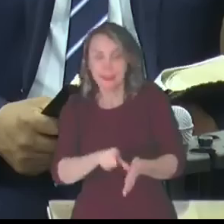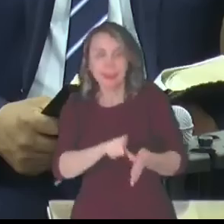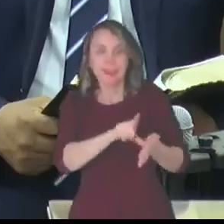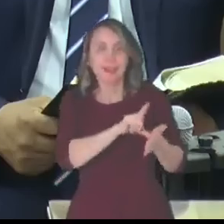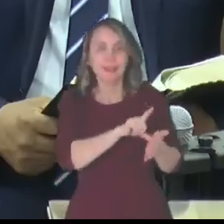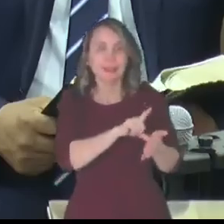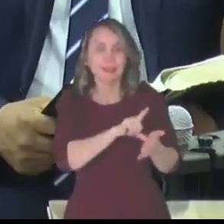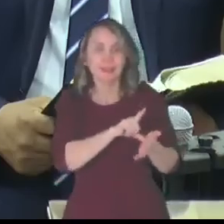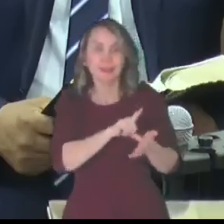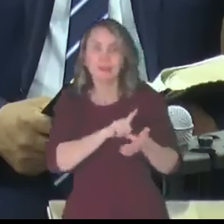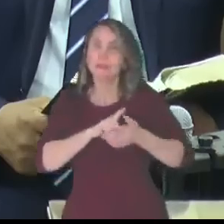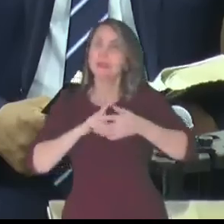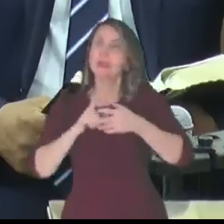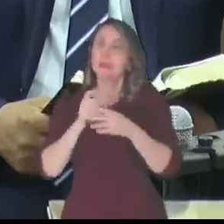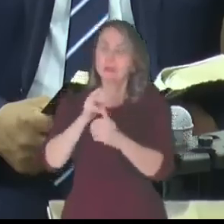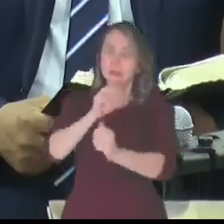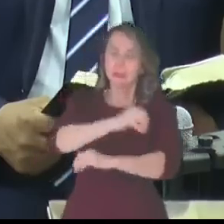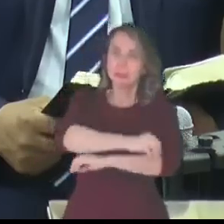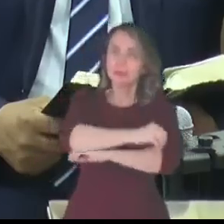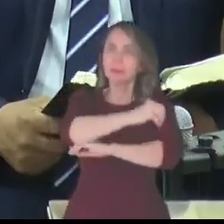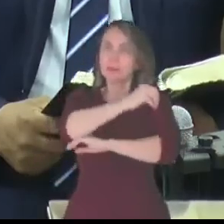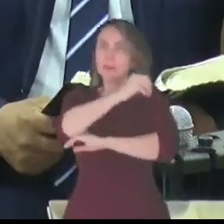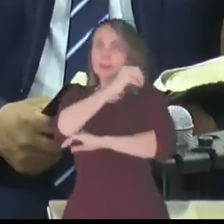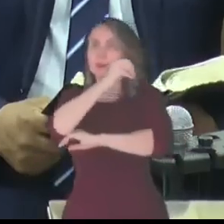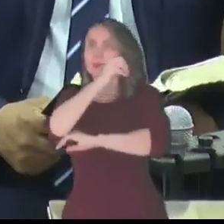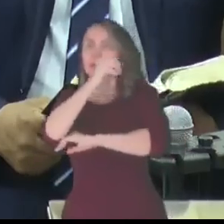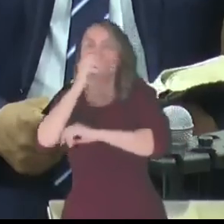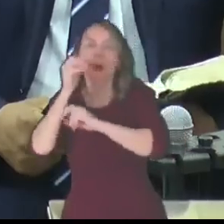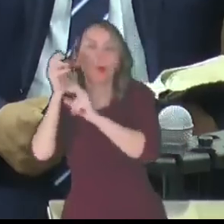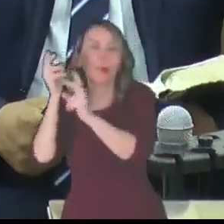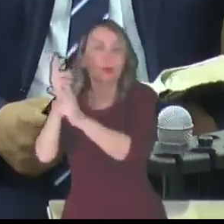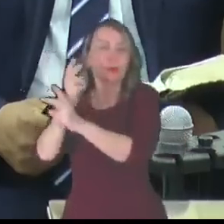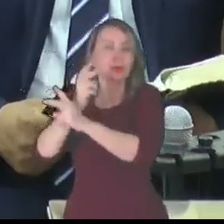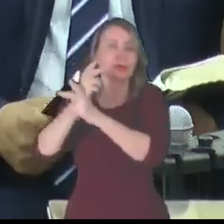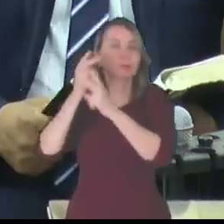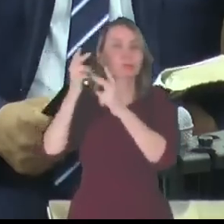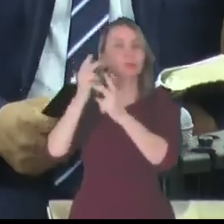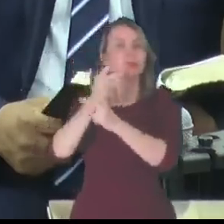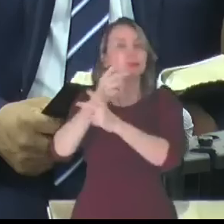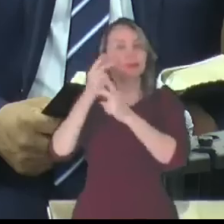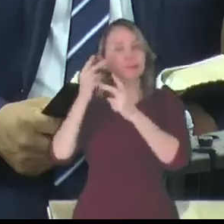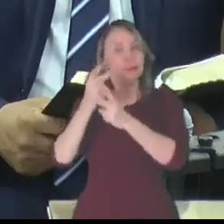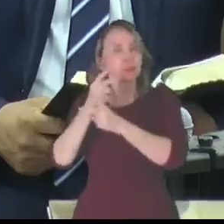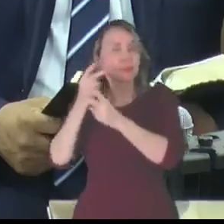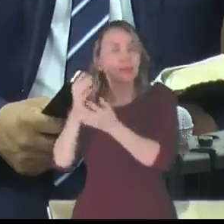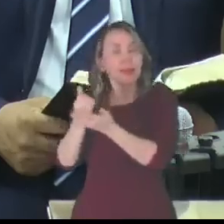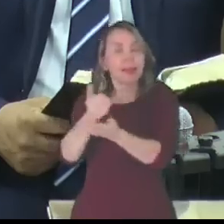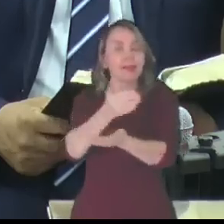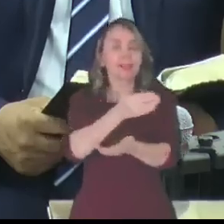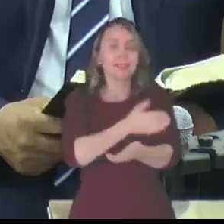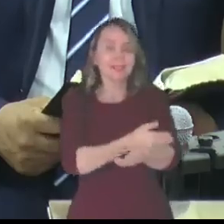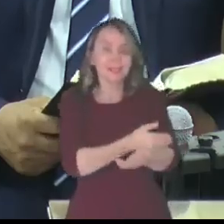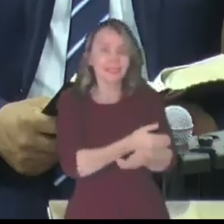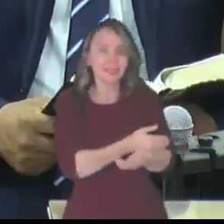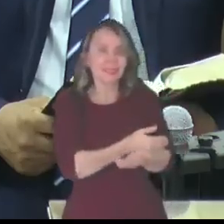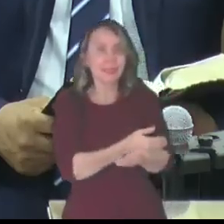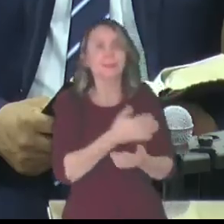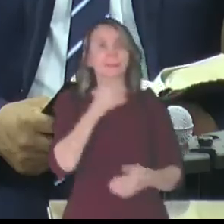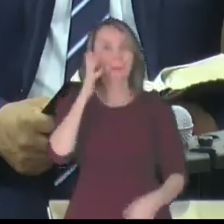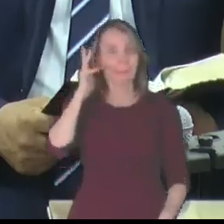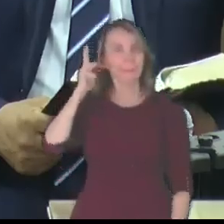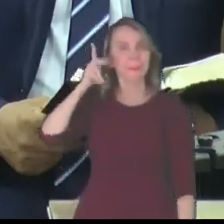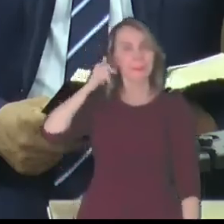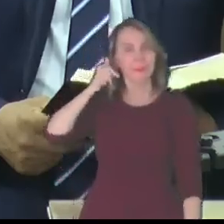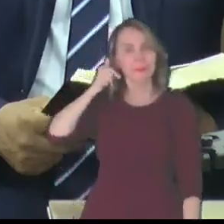que sofrem as brisas do amanhecer e fujam as sombras da noite quer dizer de madrugada né